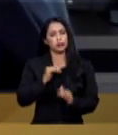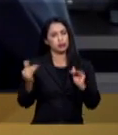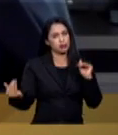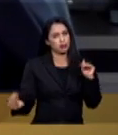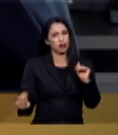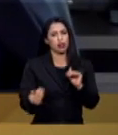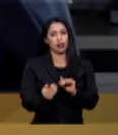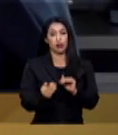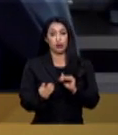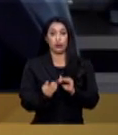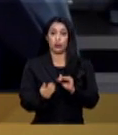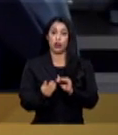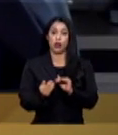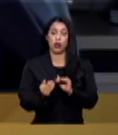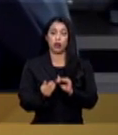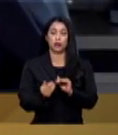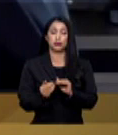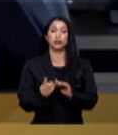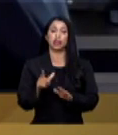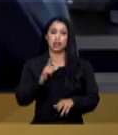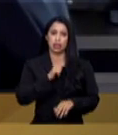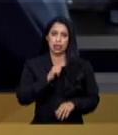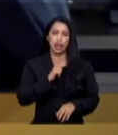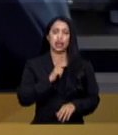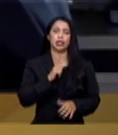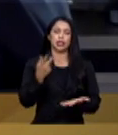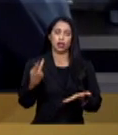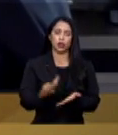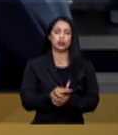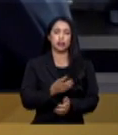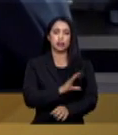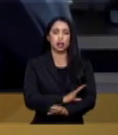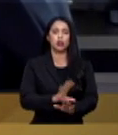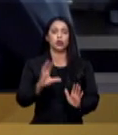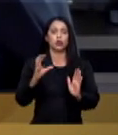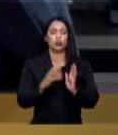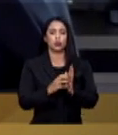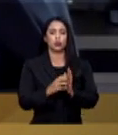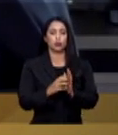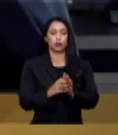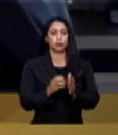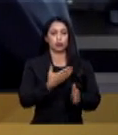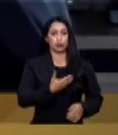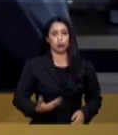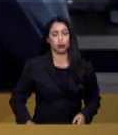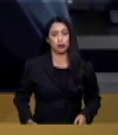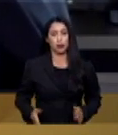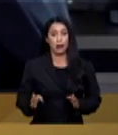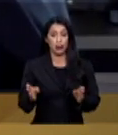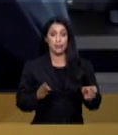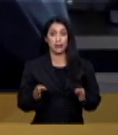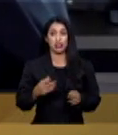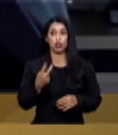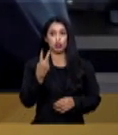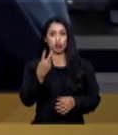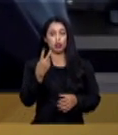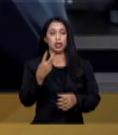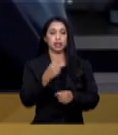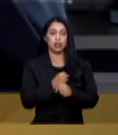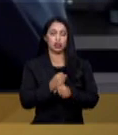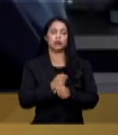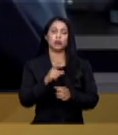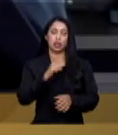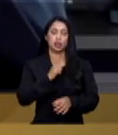linha de determinar a realização do concurso, mas deixando um prazo de 2 anos, que é um prazo razoável para a sua